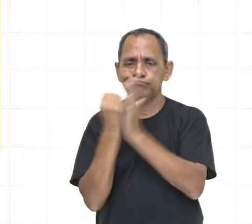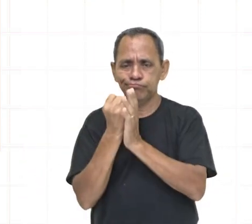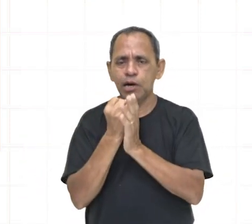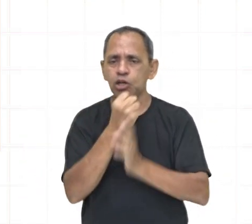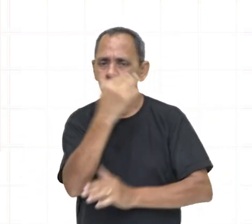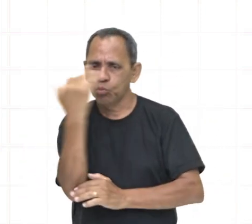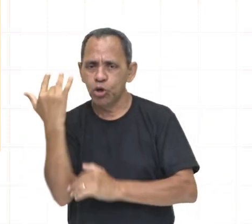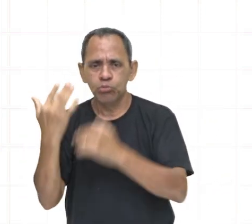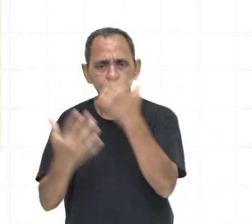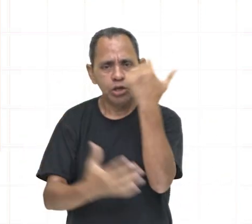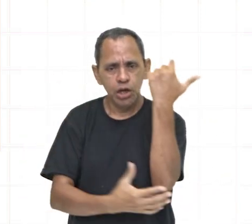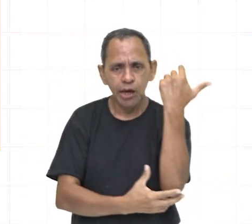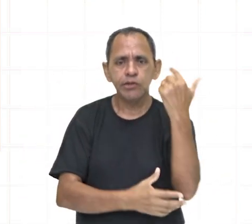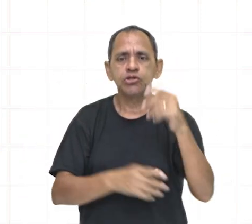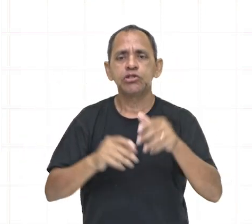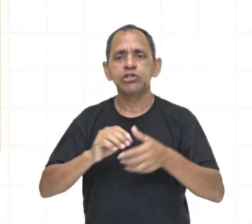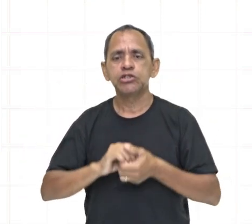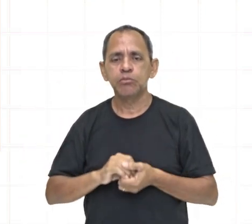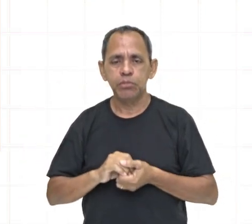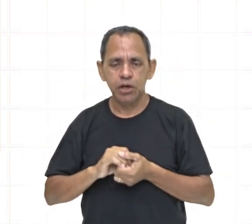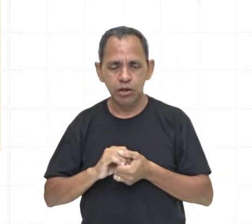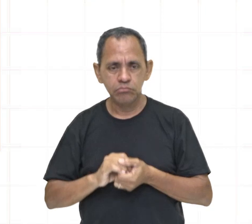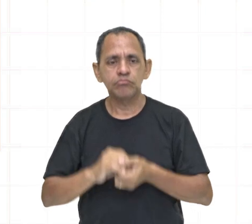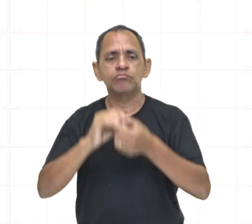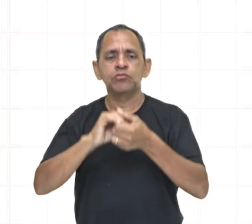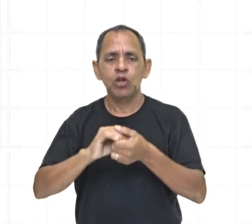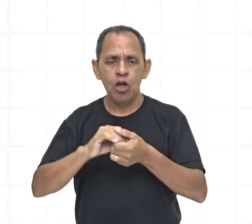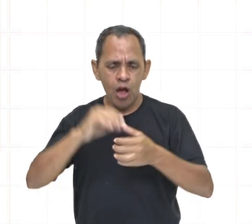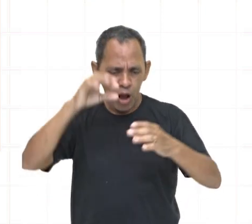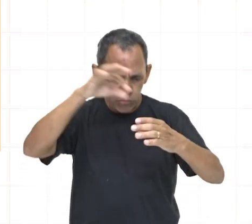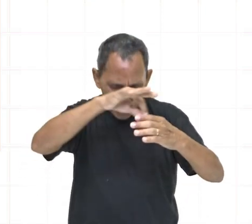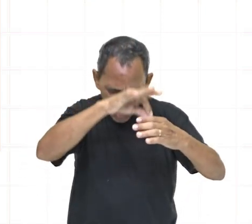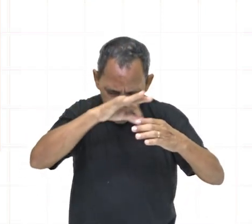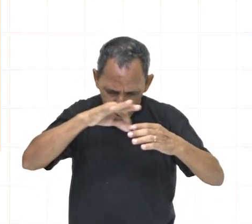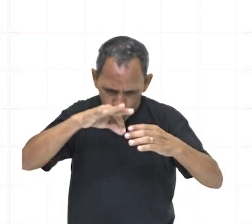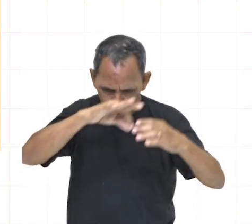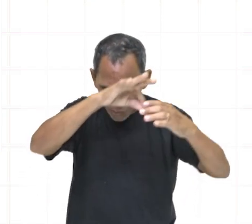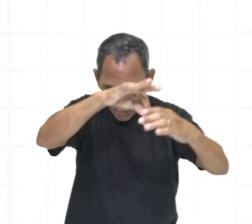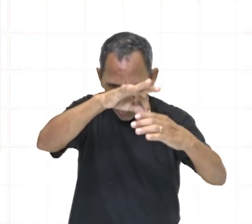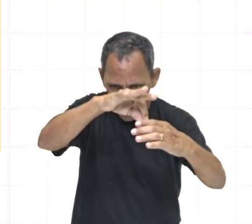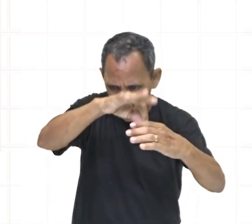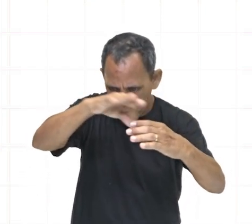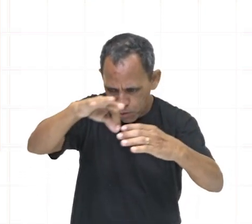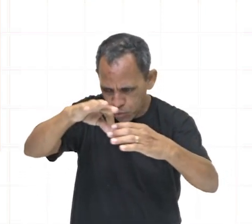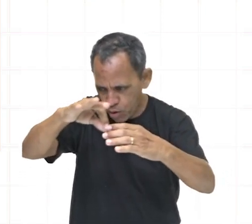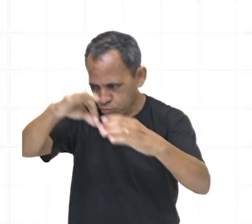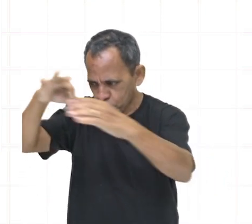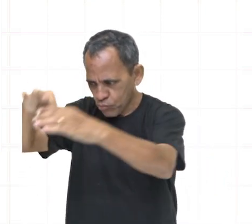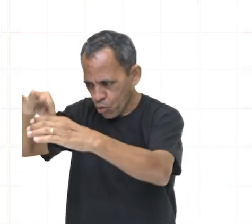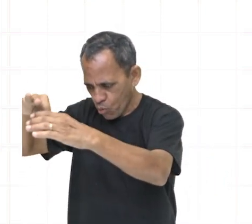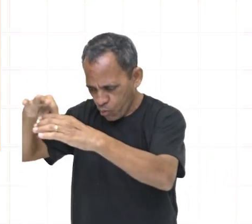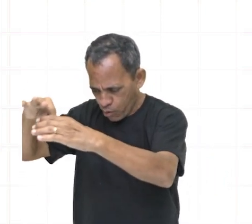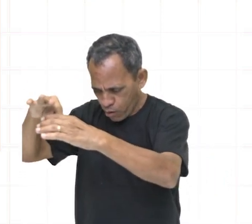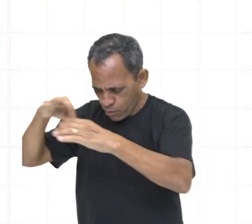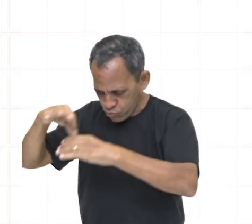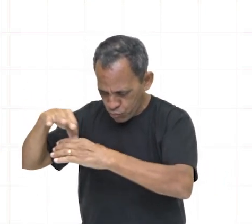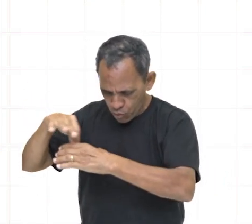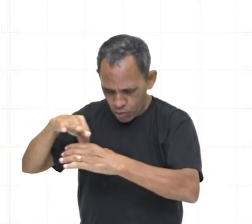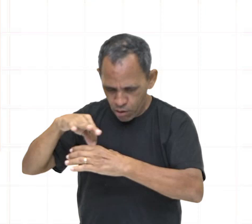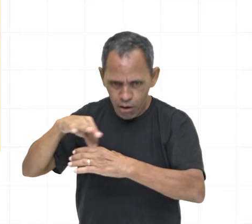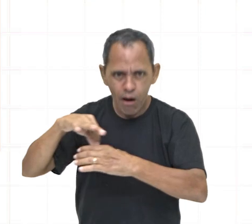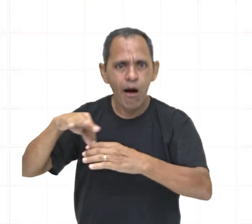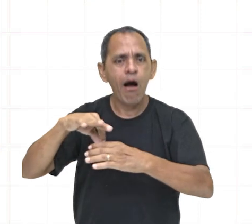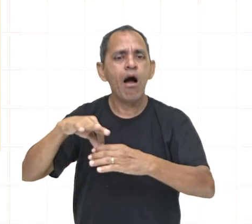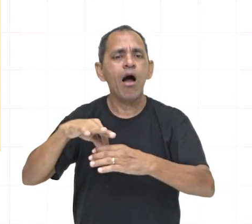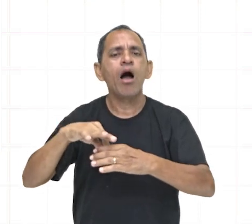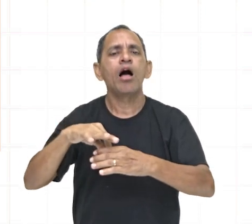quê? Como a rotação de culturas, com o controle biológico, né? De pragas e também o